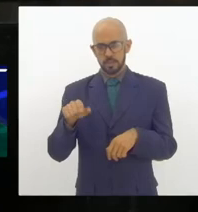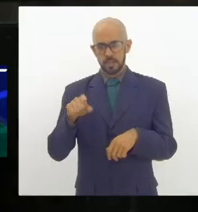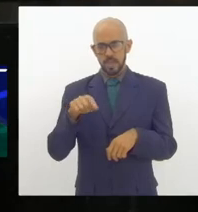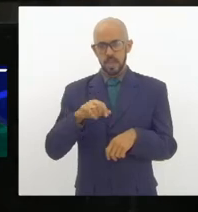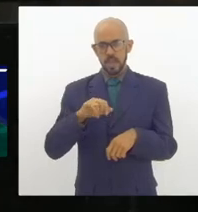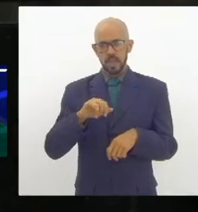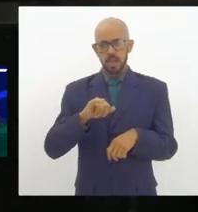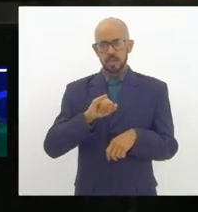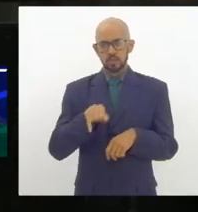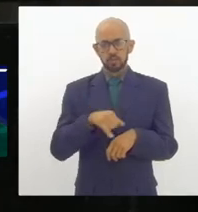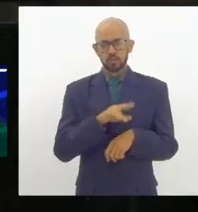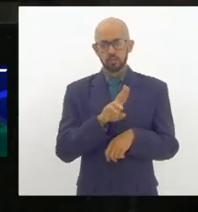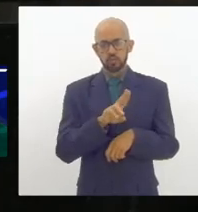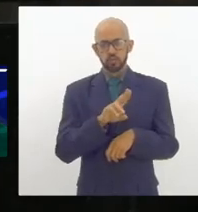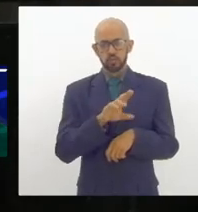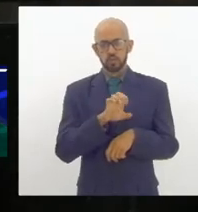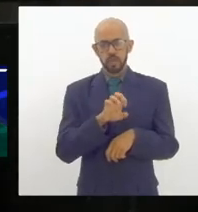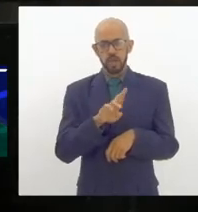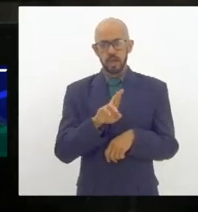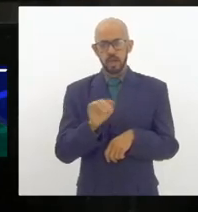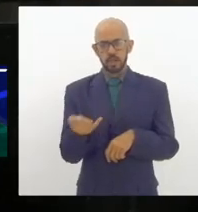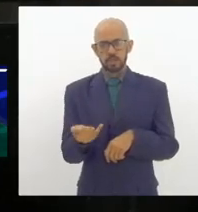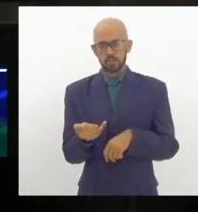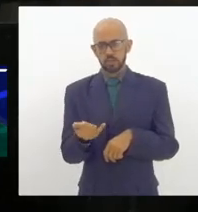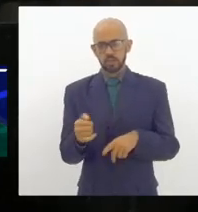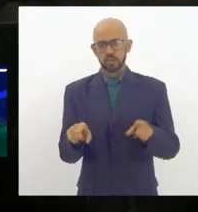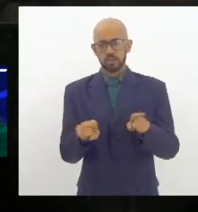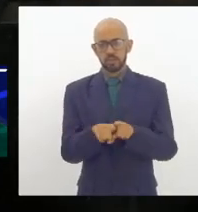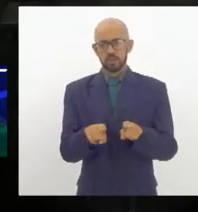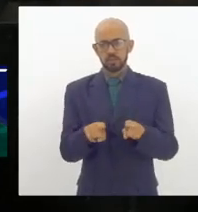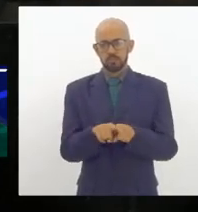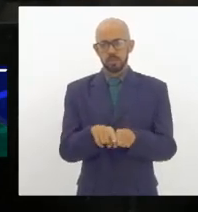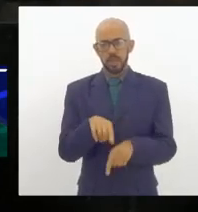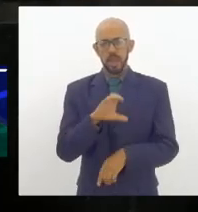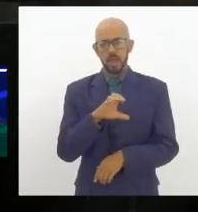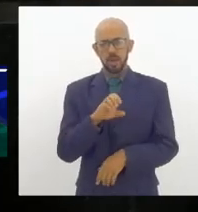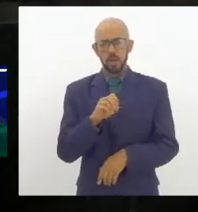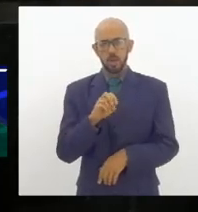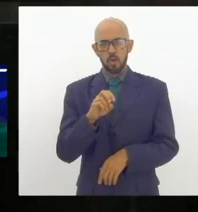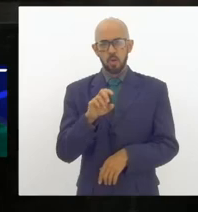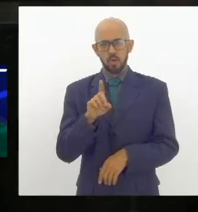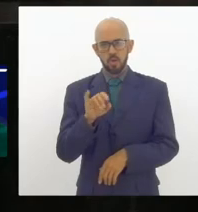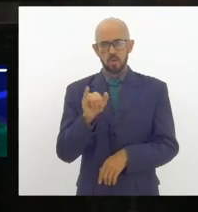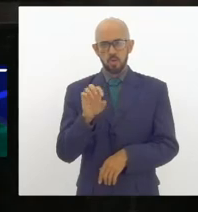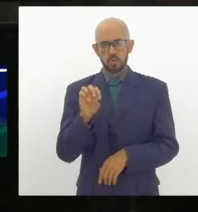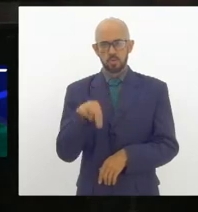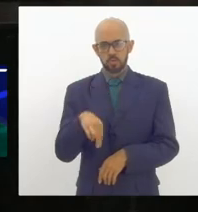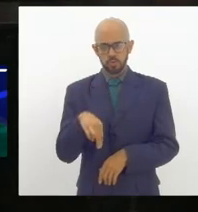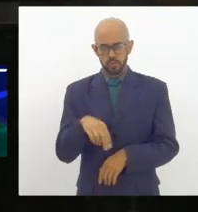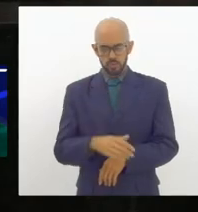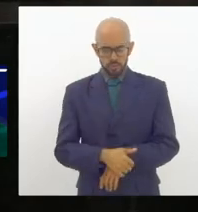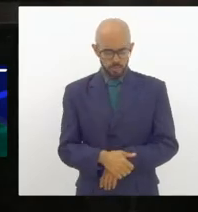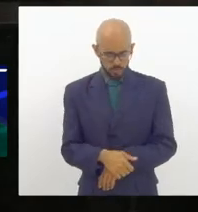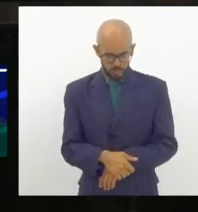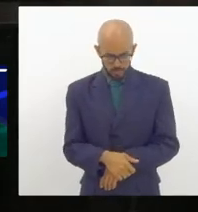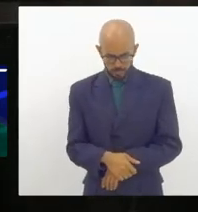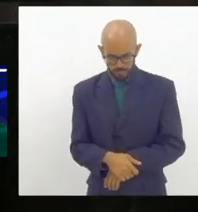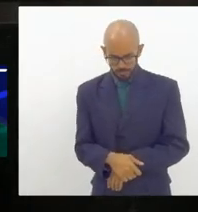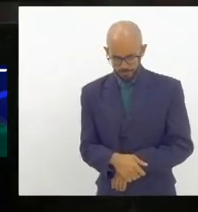Junta Comercial jucerja e uma companhia a coaching mesmo assim